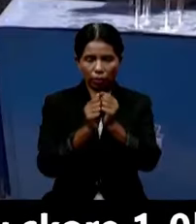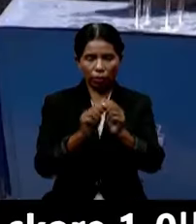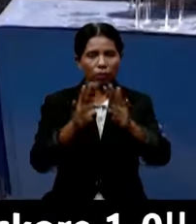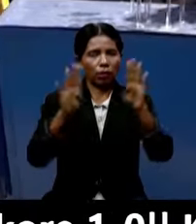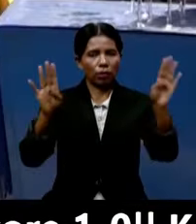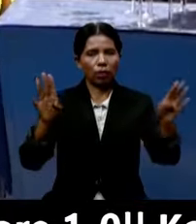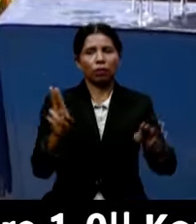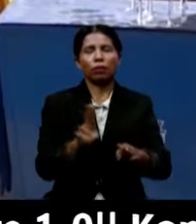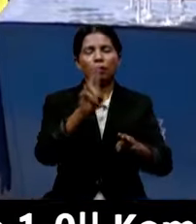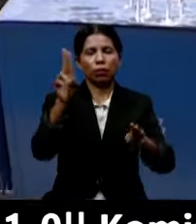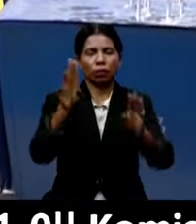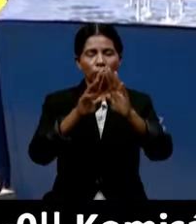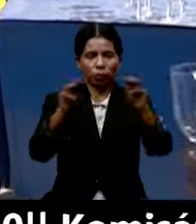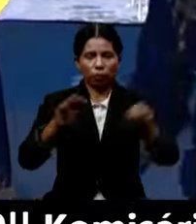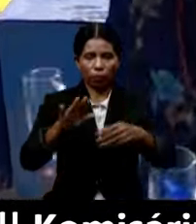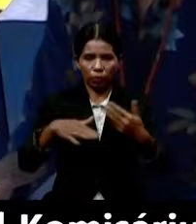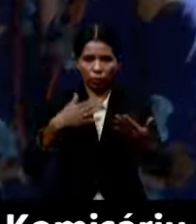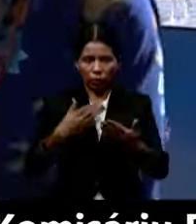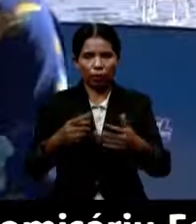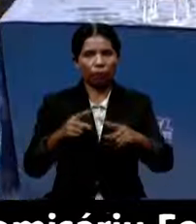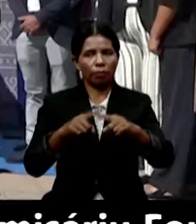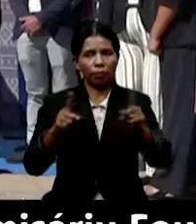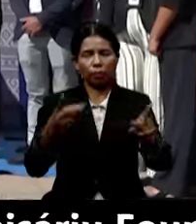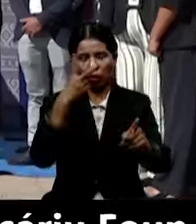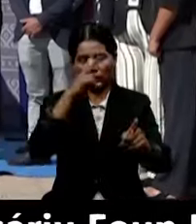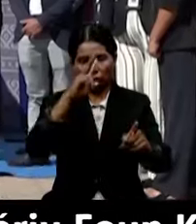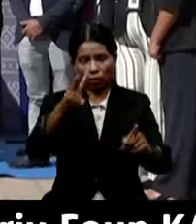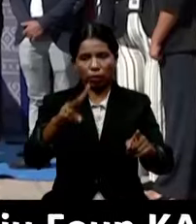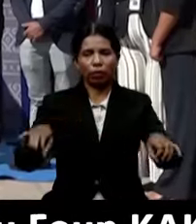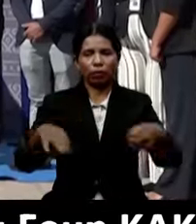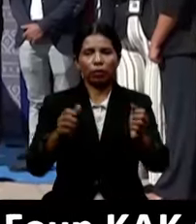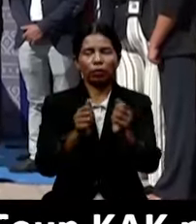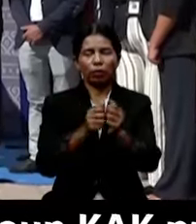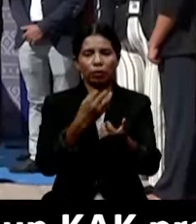está unidade para o município, Sira, mas bem se arreba operacional no custo.